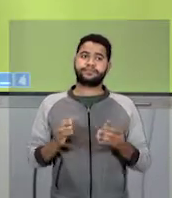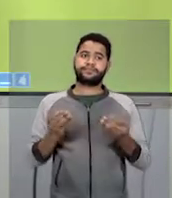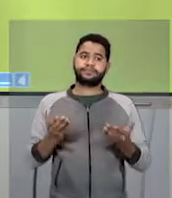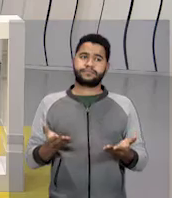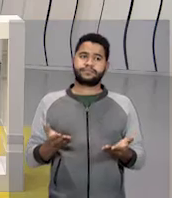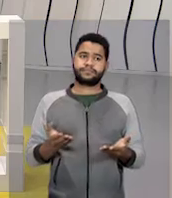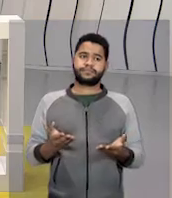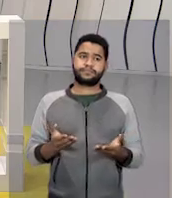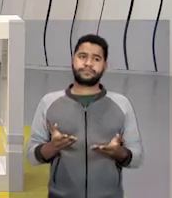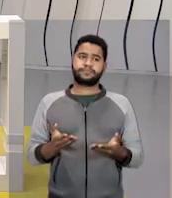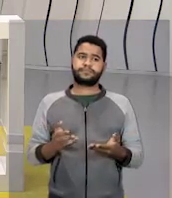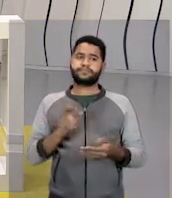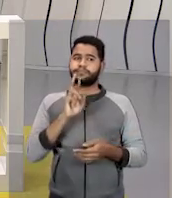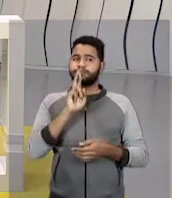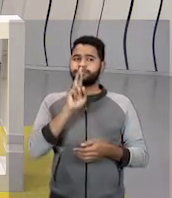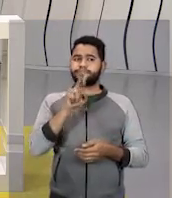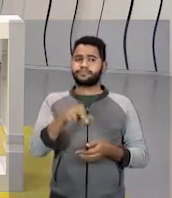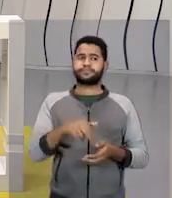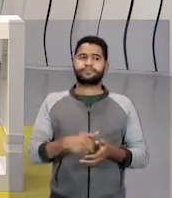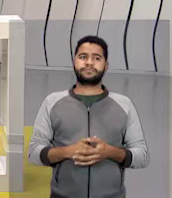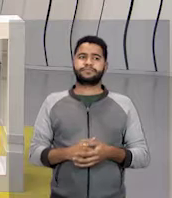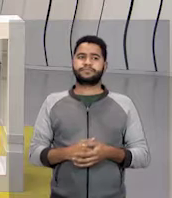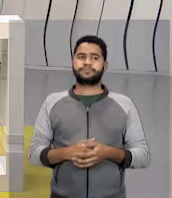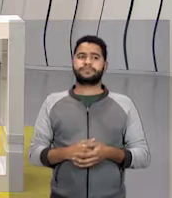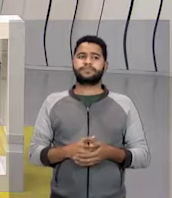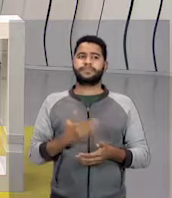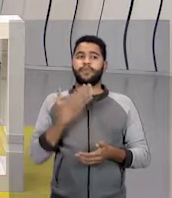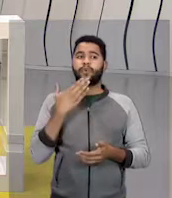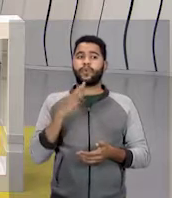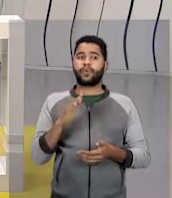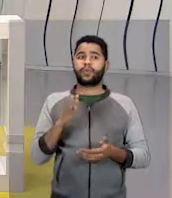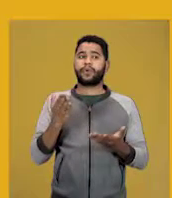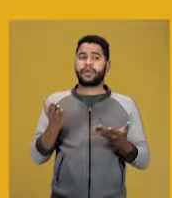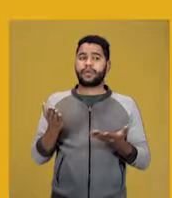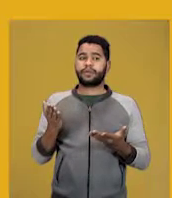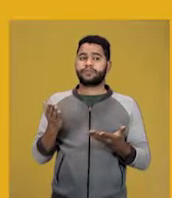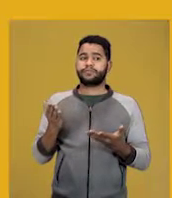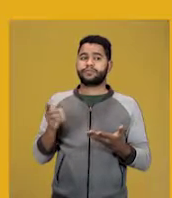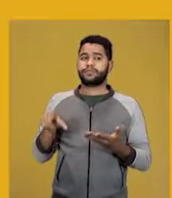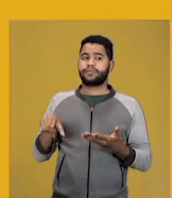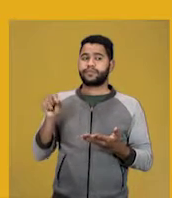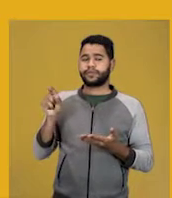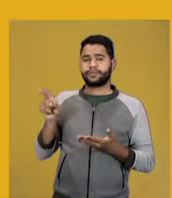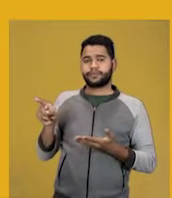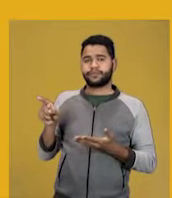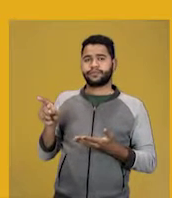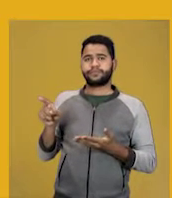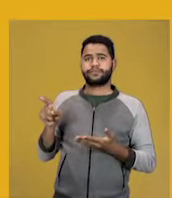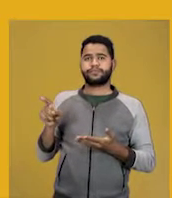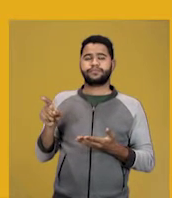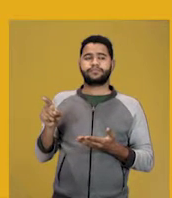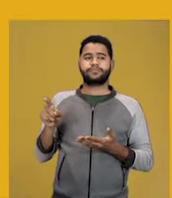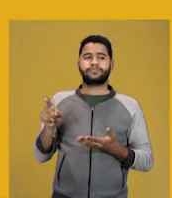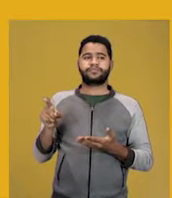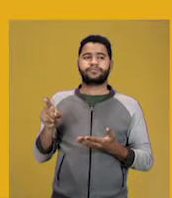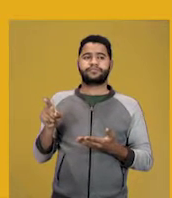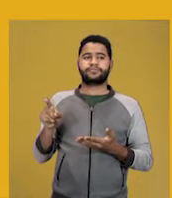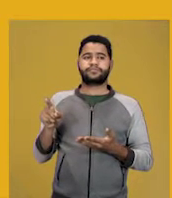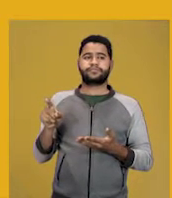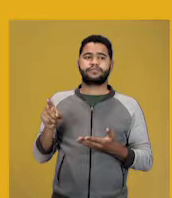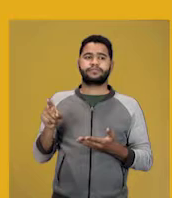Então, na minha resposta, qual seria a minha opção preferida?